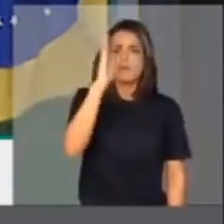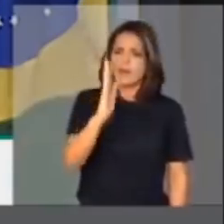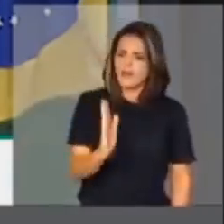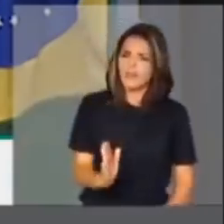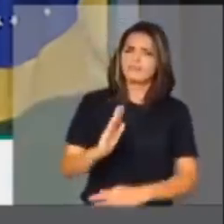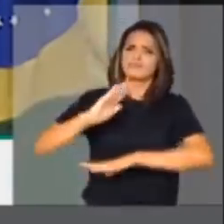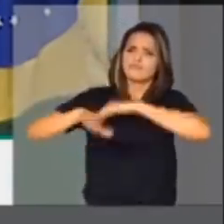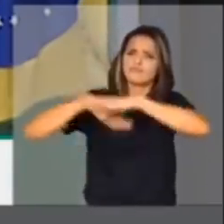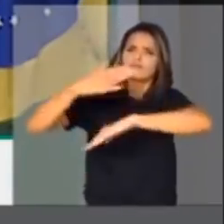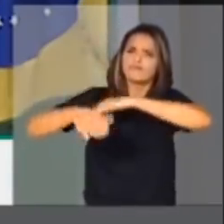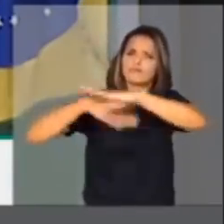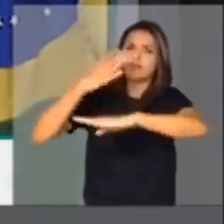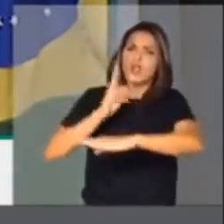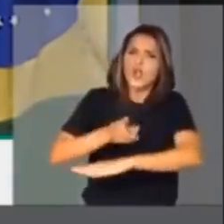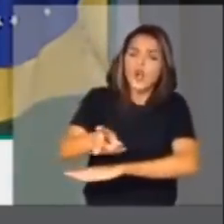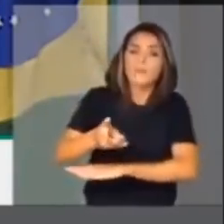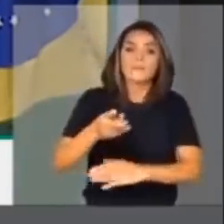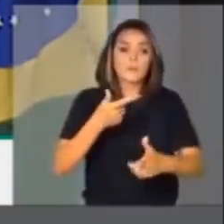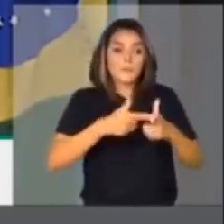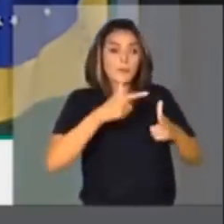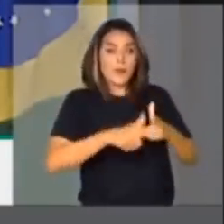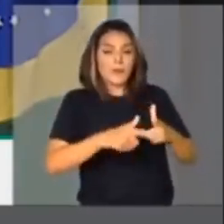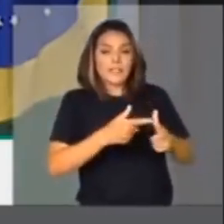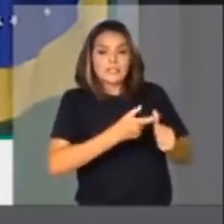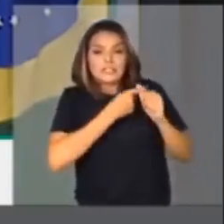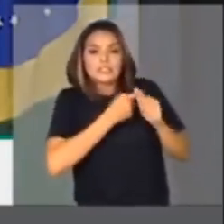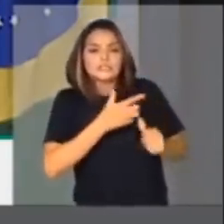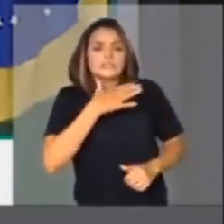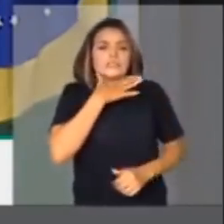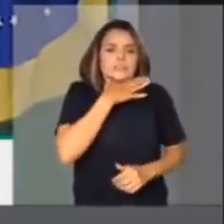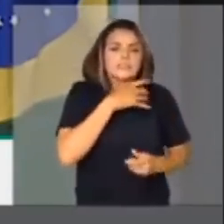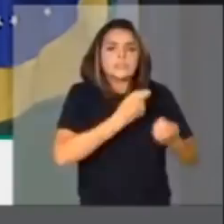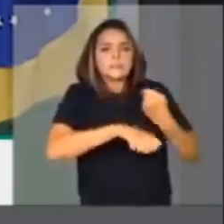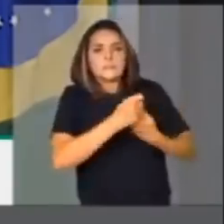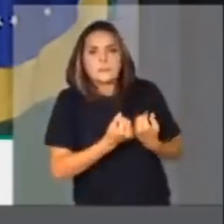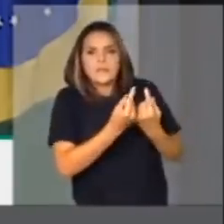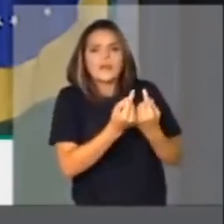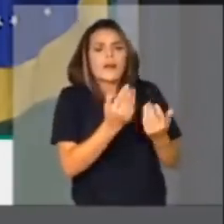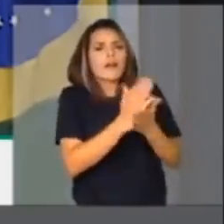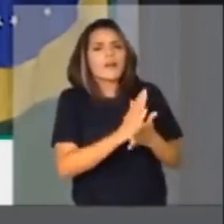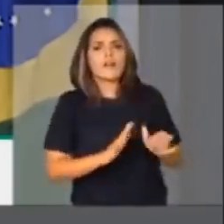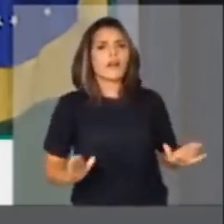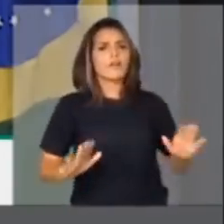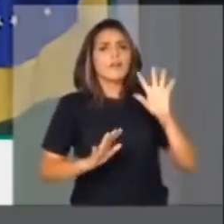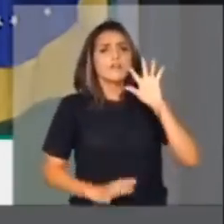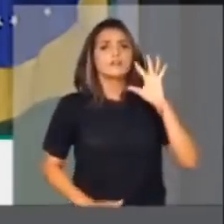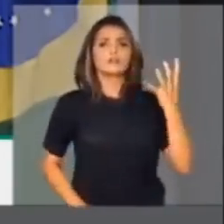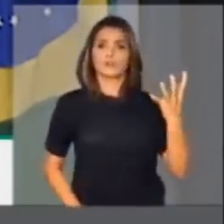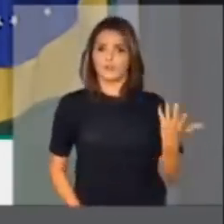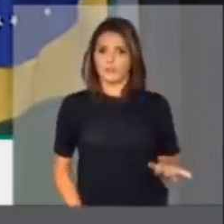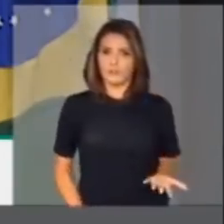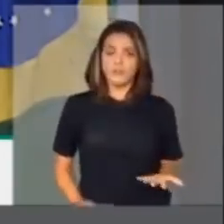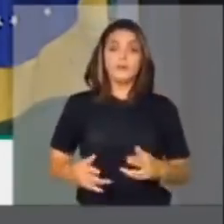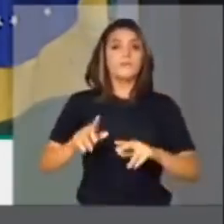se desenvolvendo, que a crise fiscal não continue, seja debelada. E para